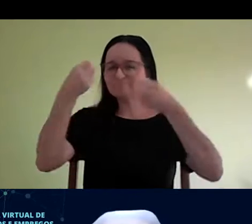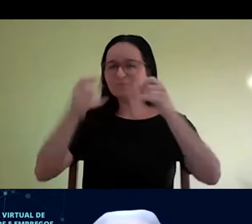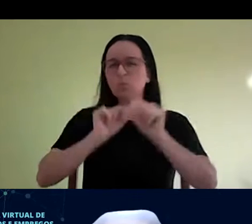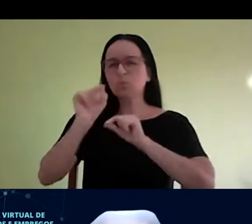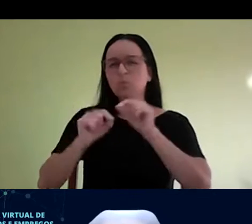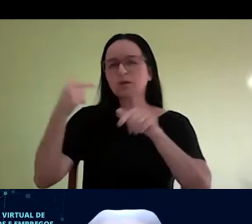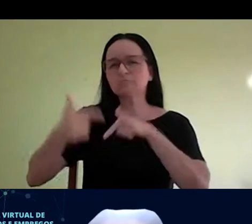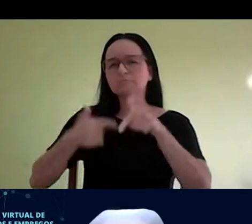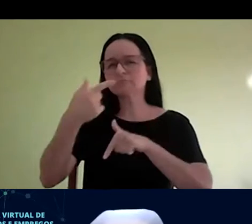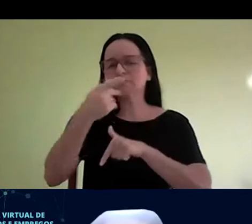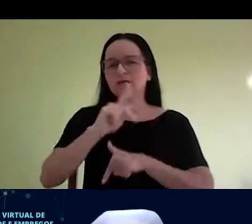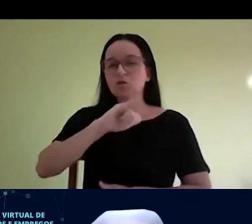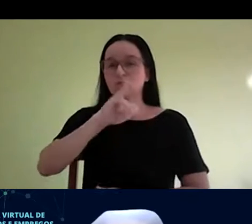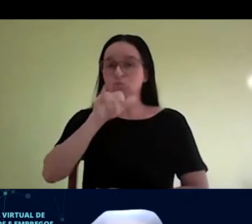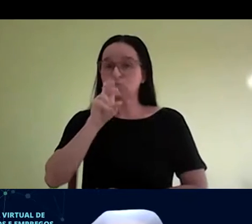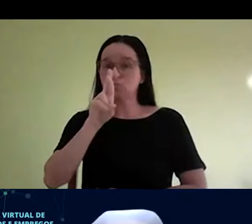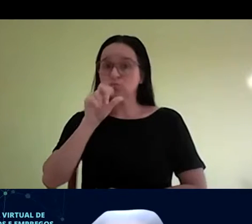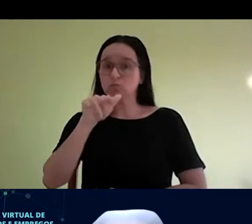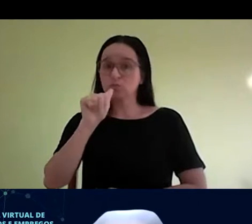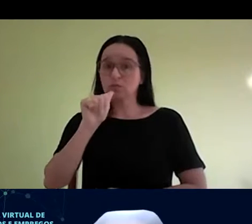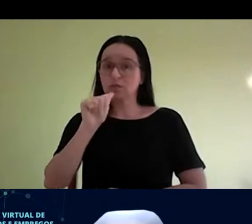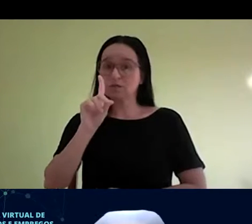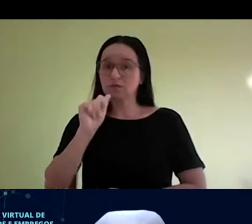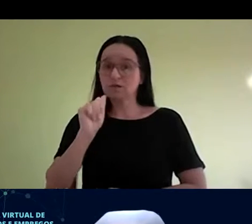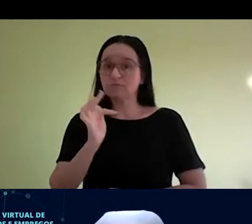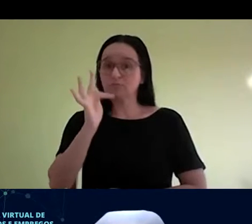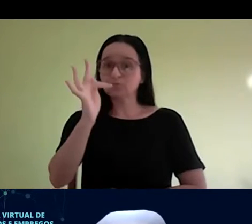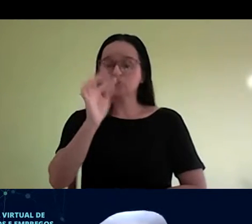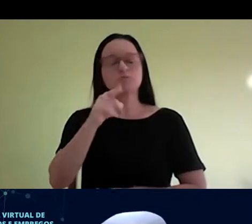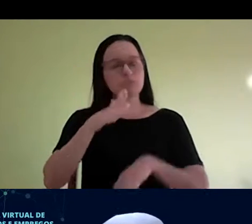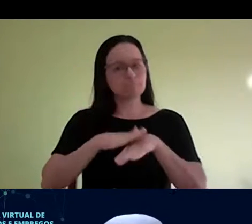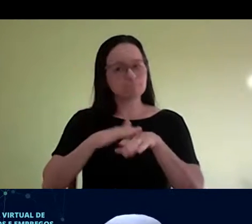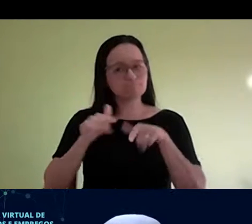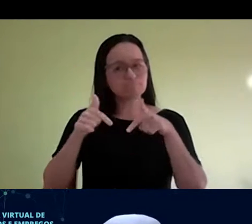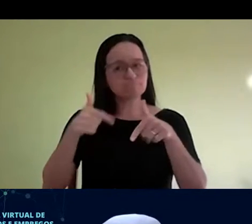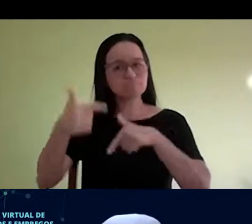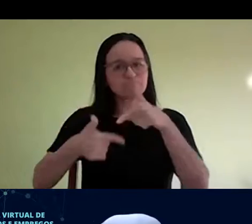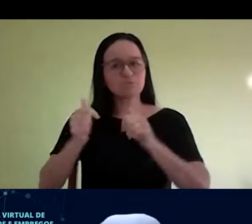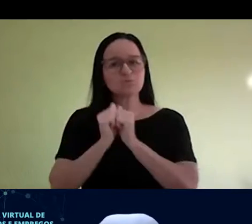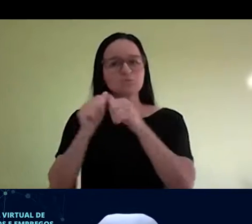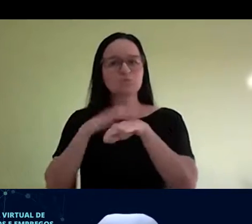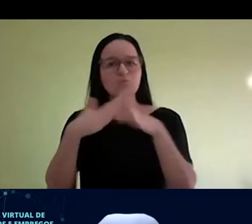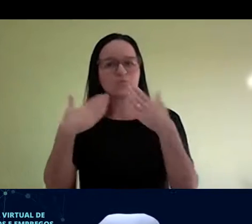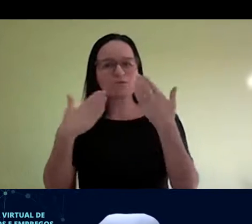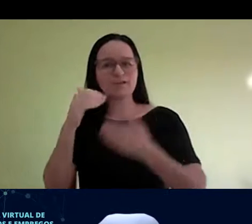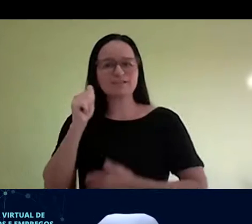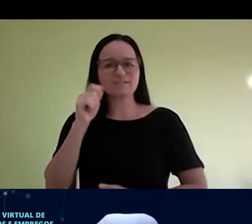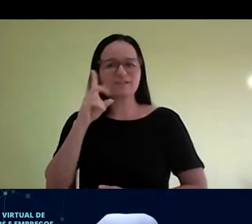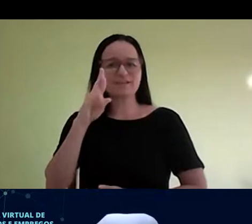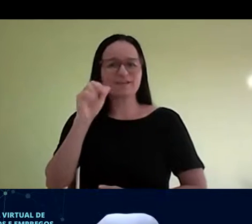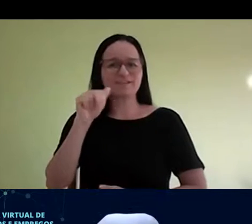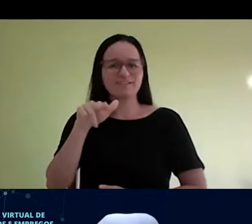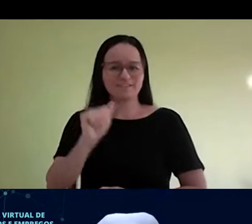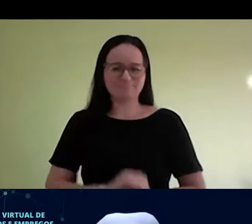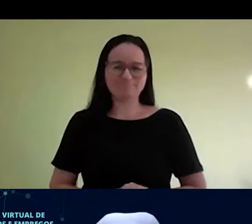Futuro, e depois vai conduzir o nosso papo aqui com a Adriana. Tati, é com você. Obrigada, Aline. Gente,